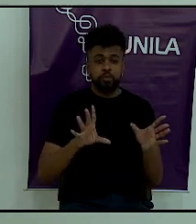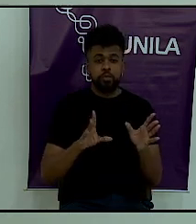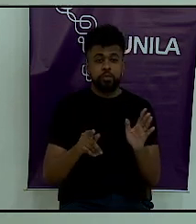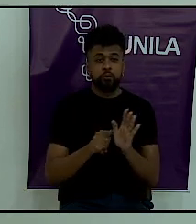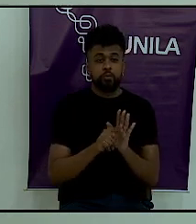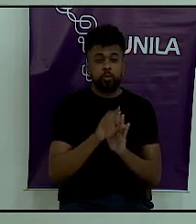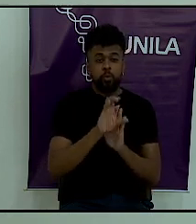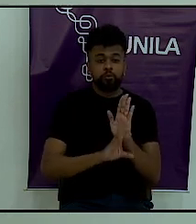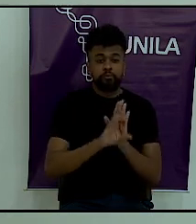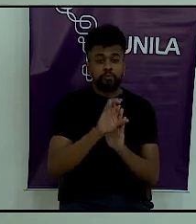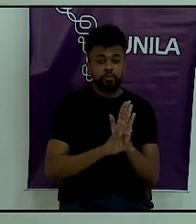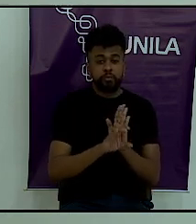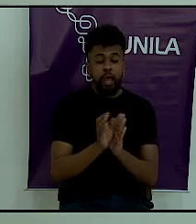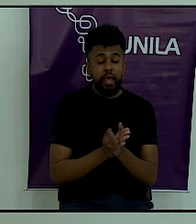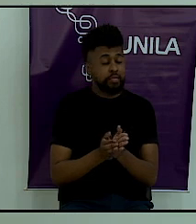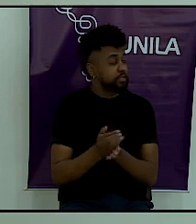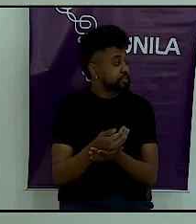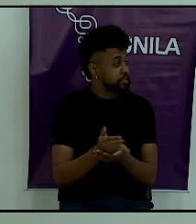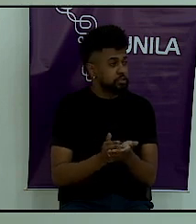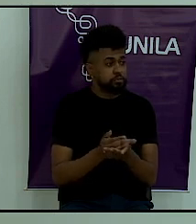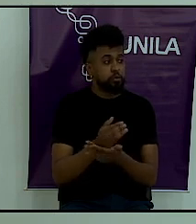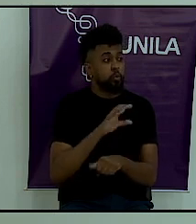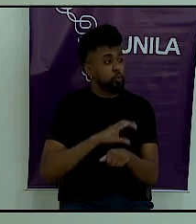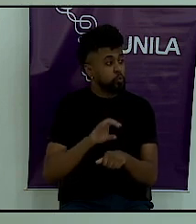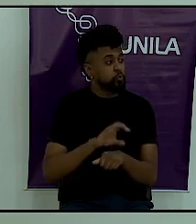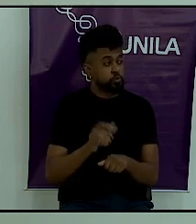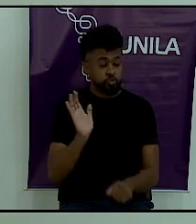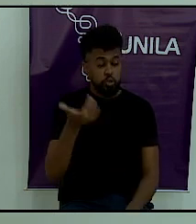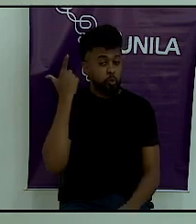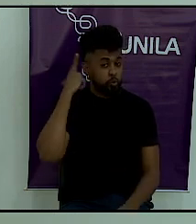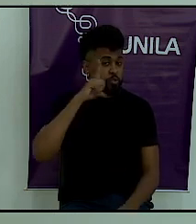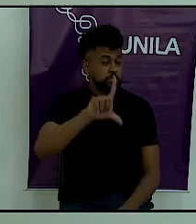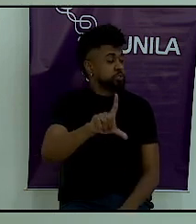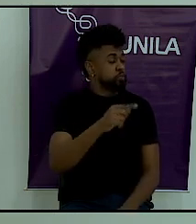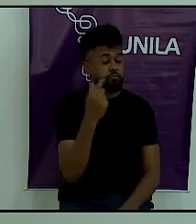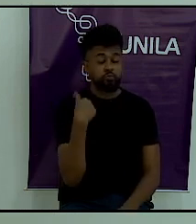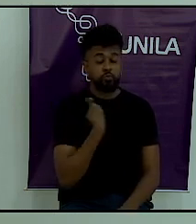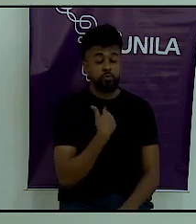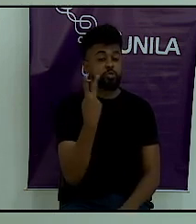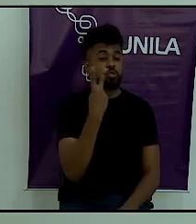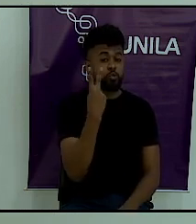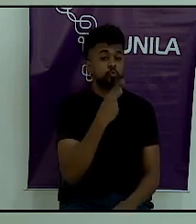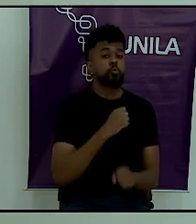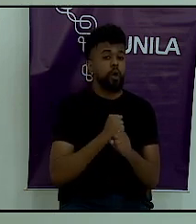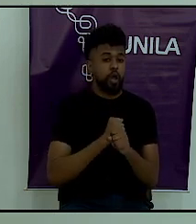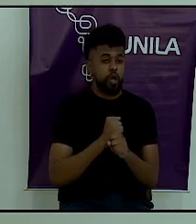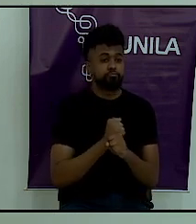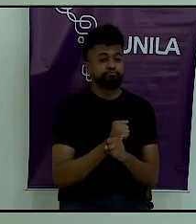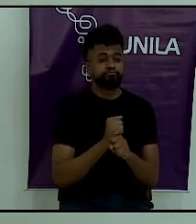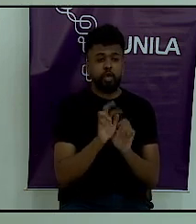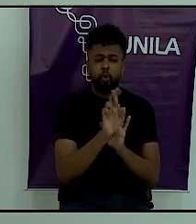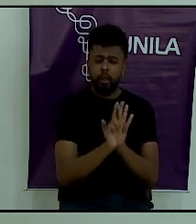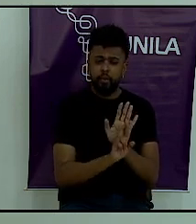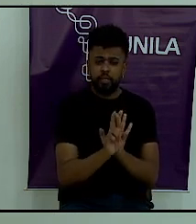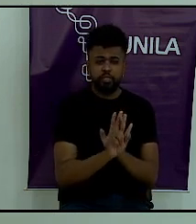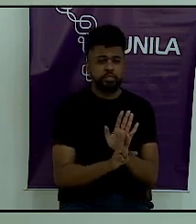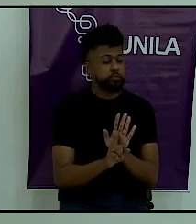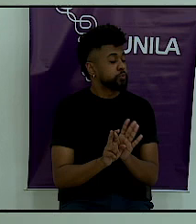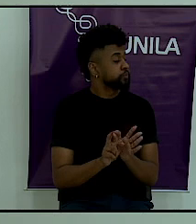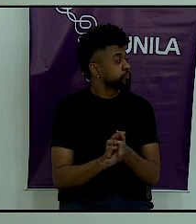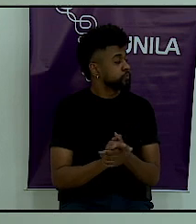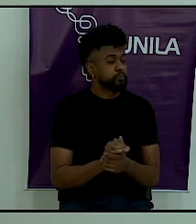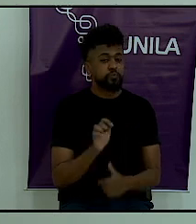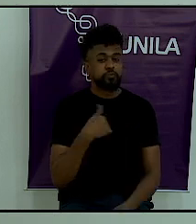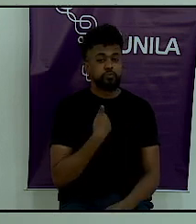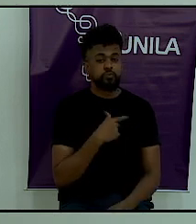né? Acho que é um dos poucos cursos que já conseguiu. Então, a gente está no 2º ano da curricularização. E a